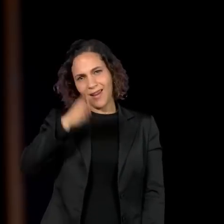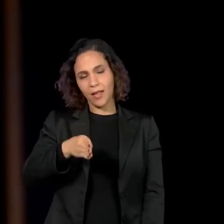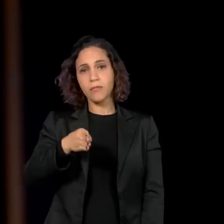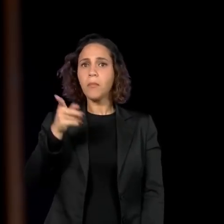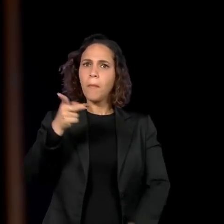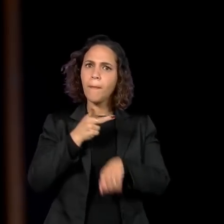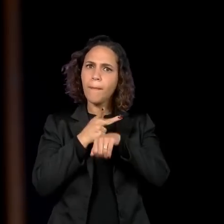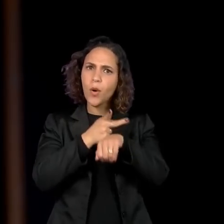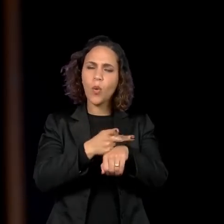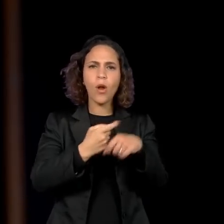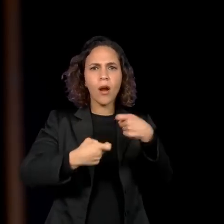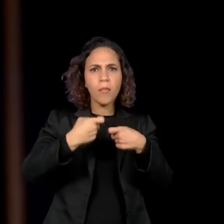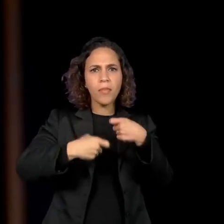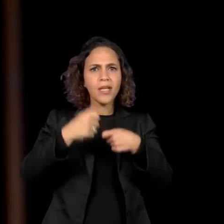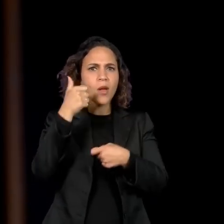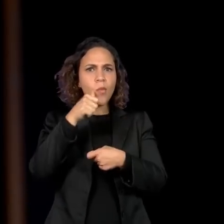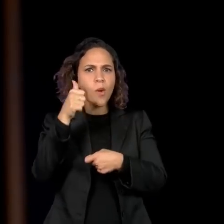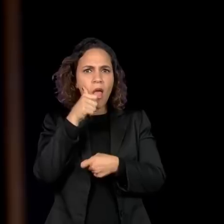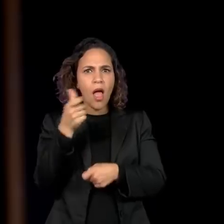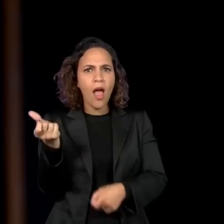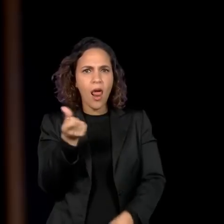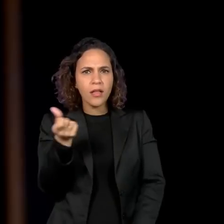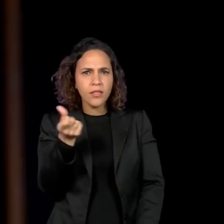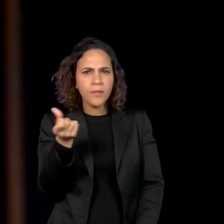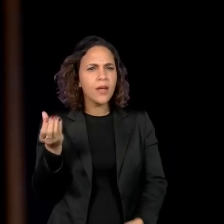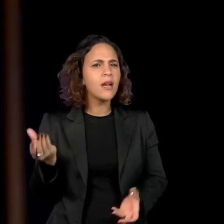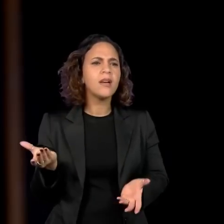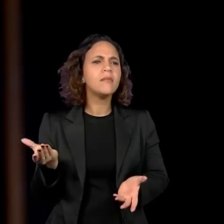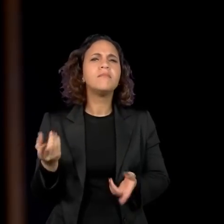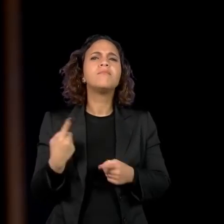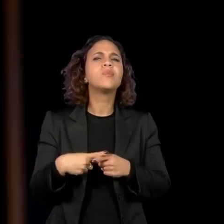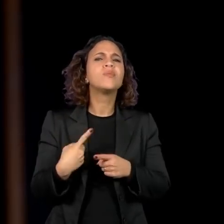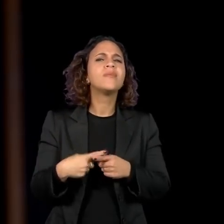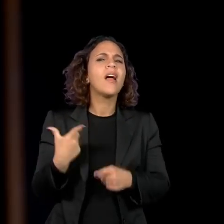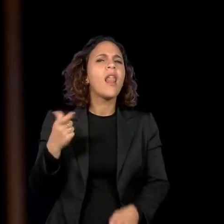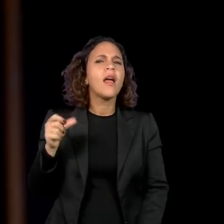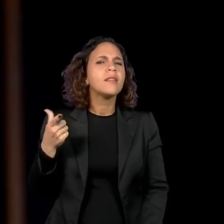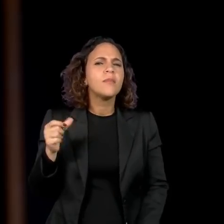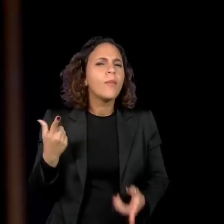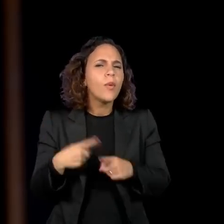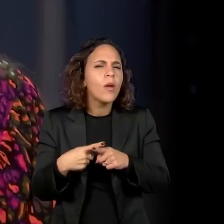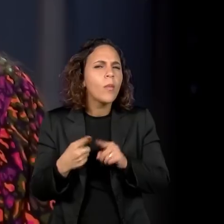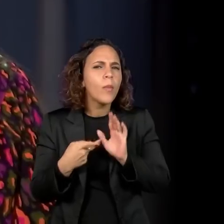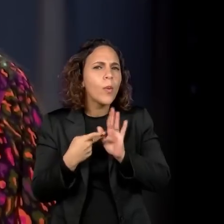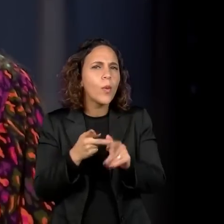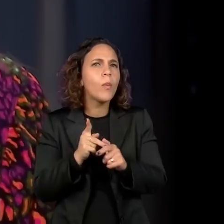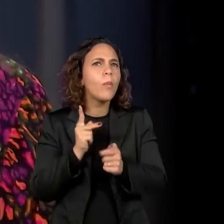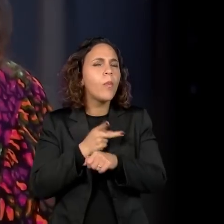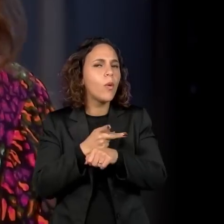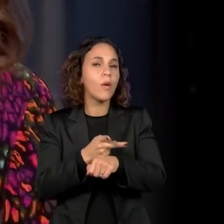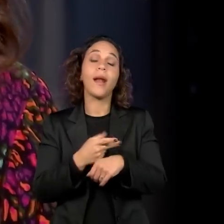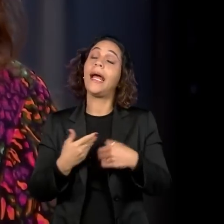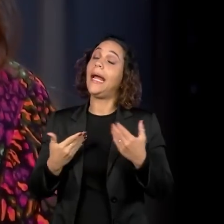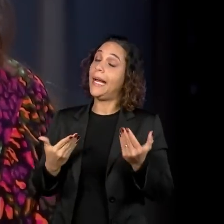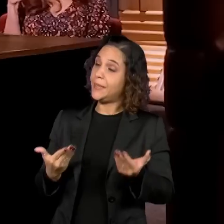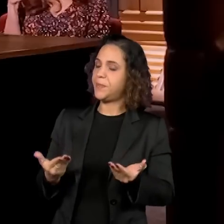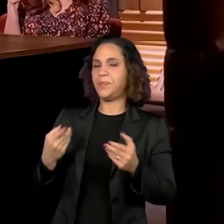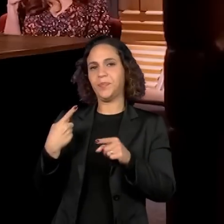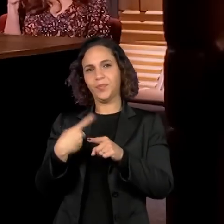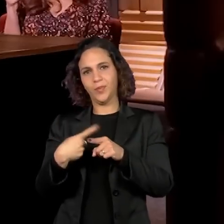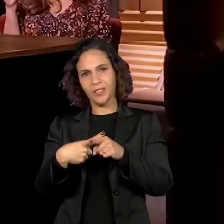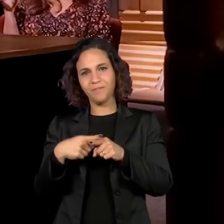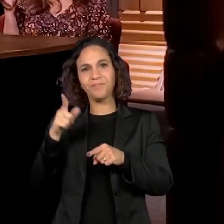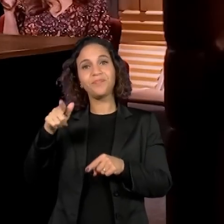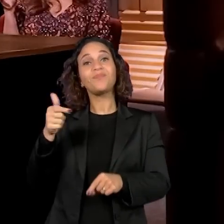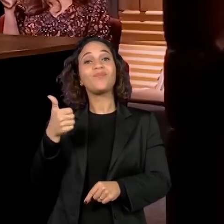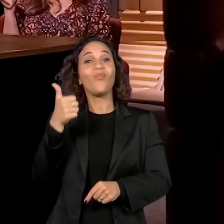lésbica, é isso? É, sim. Você já entendeu por quê? Ah, sem dúvida. É porque, assim, no